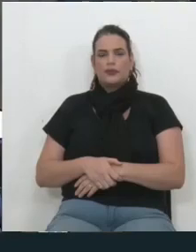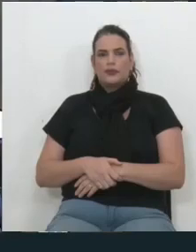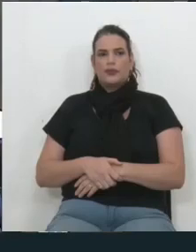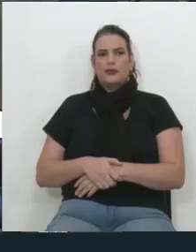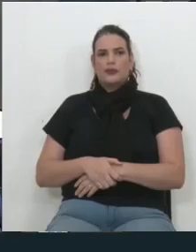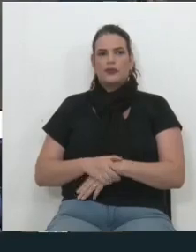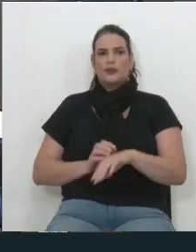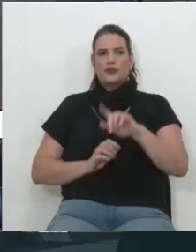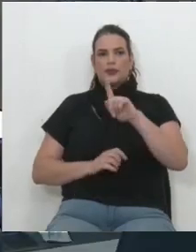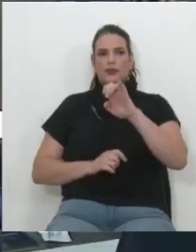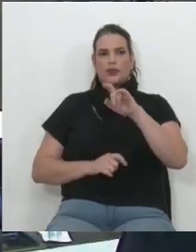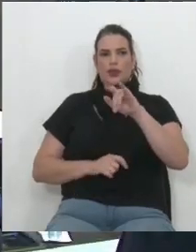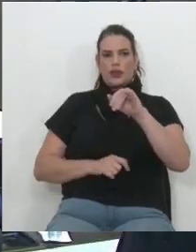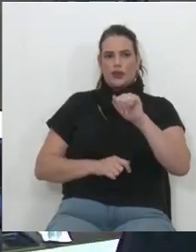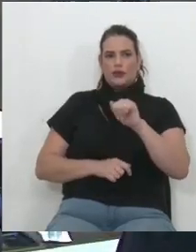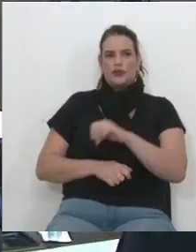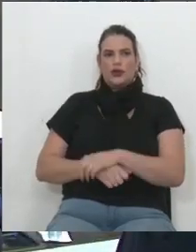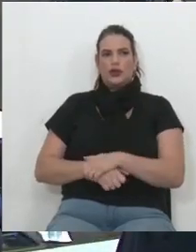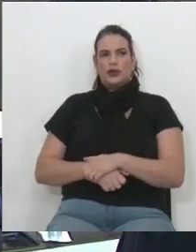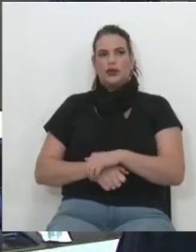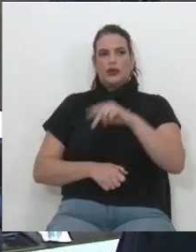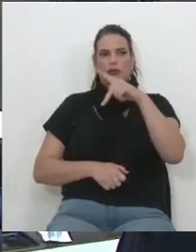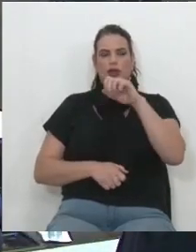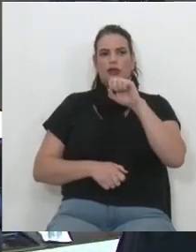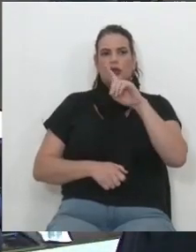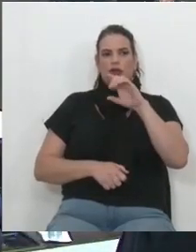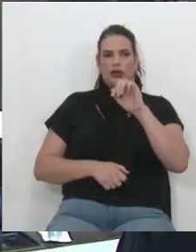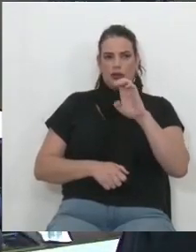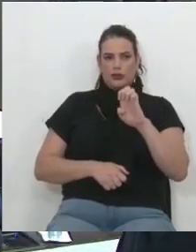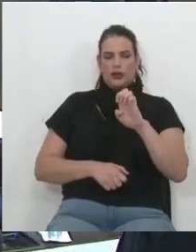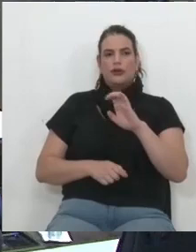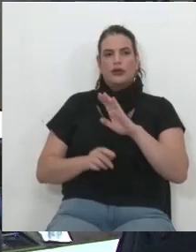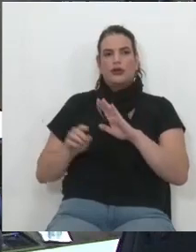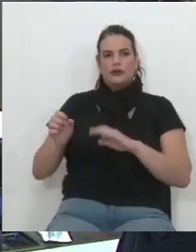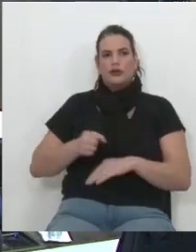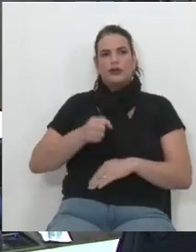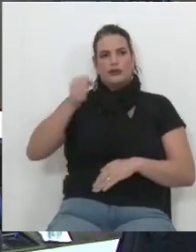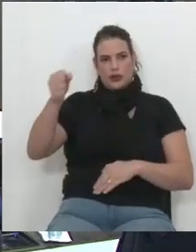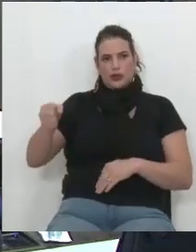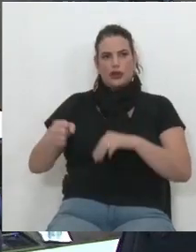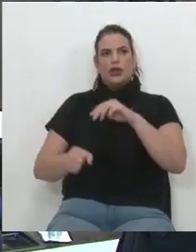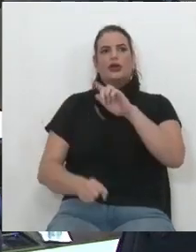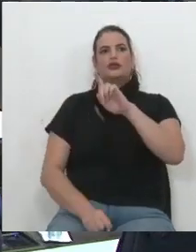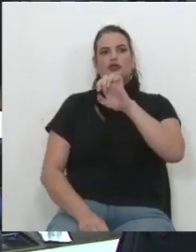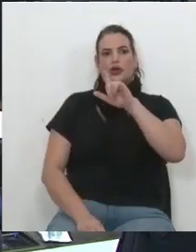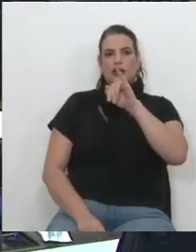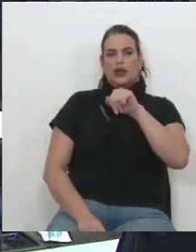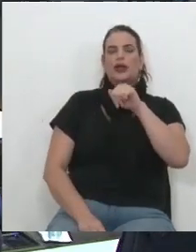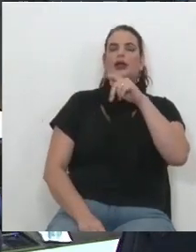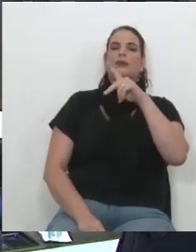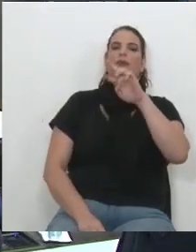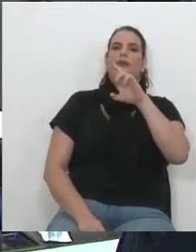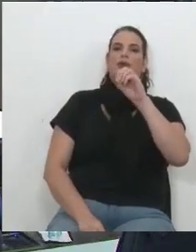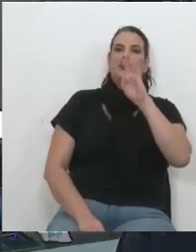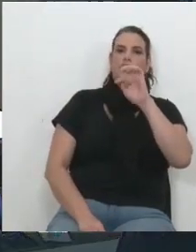Geleia Protetor. PSDB vai indicar o vereador Geleia Protetor mesmo. Registrado, vereador. Geleia Protetor pelo